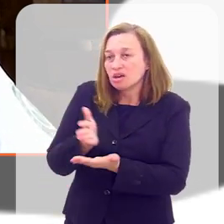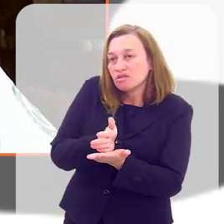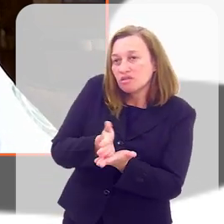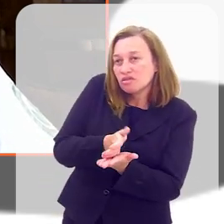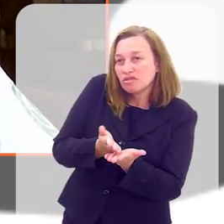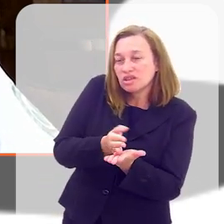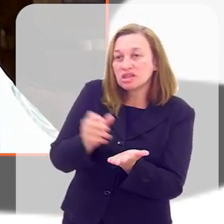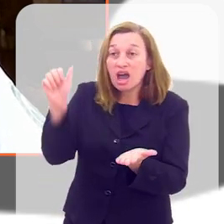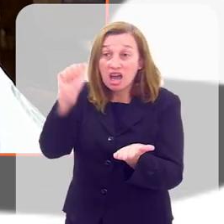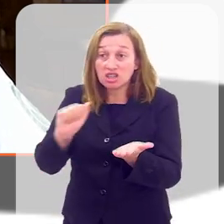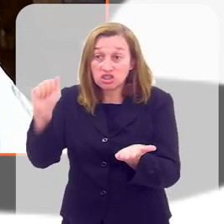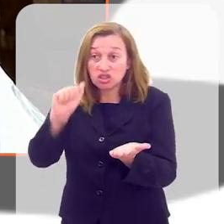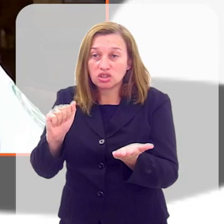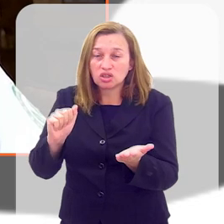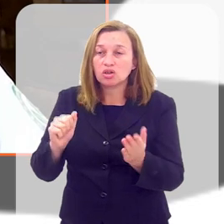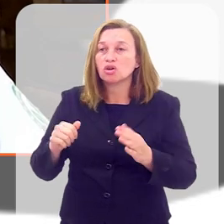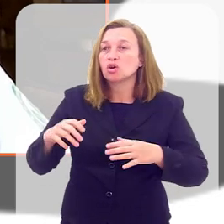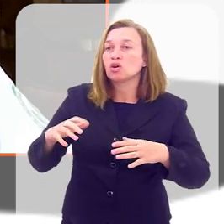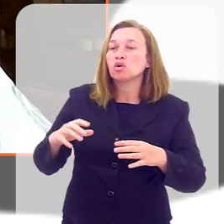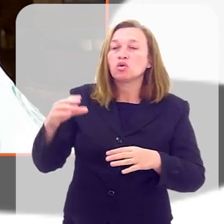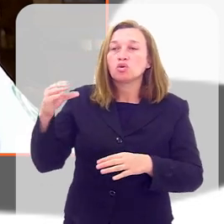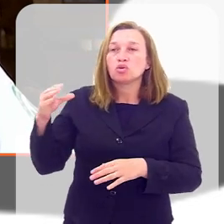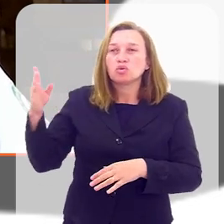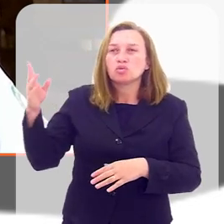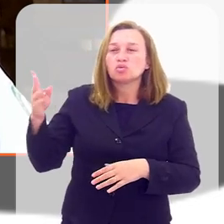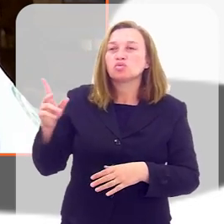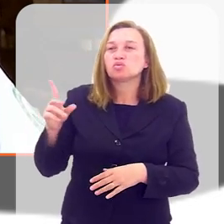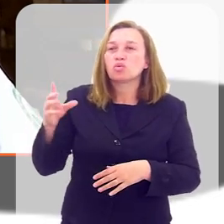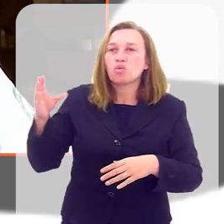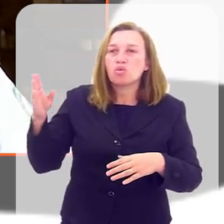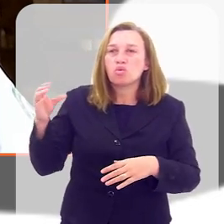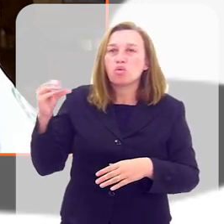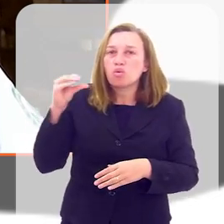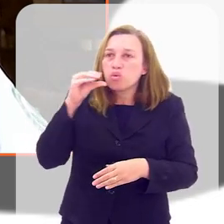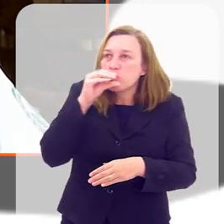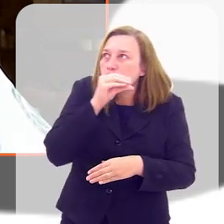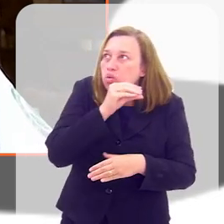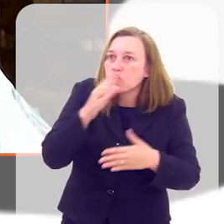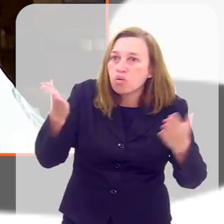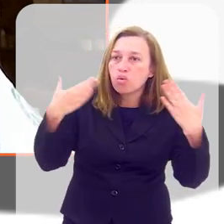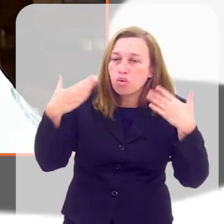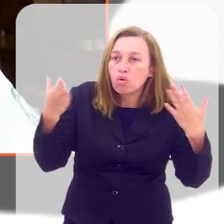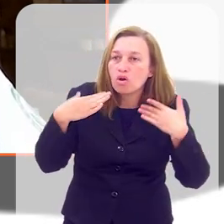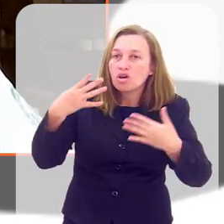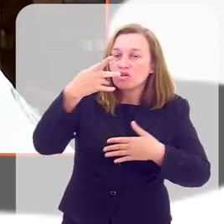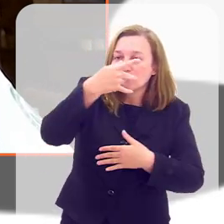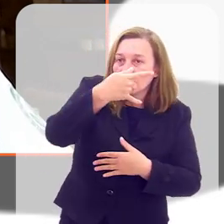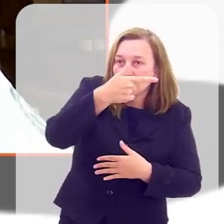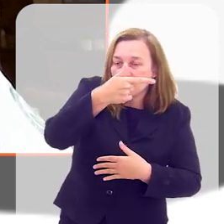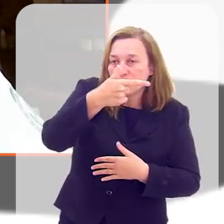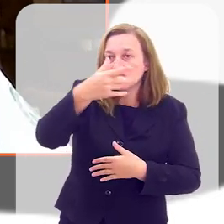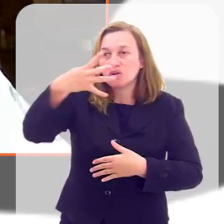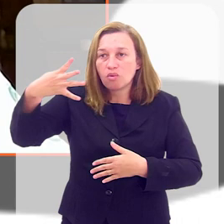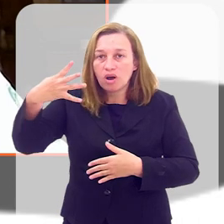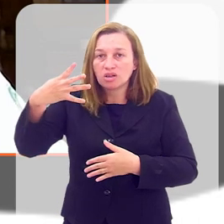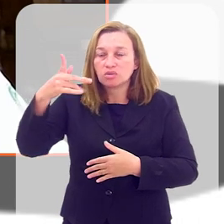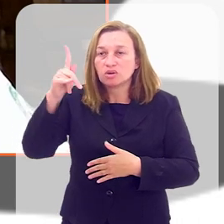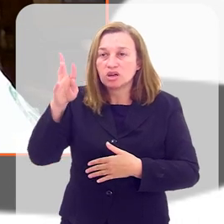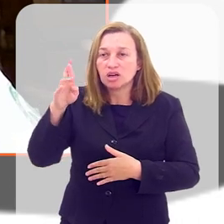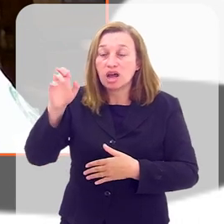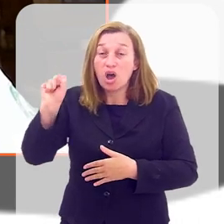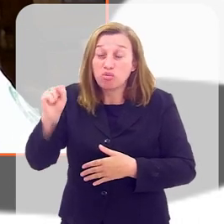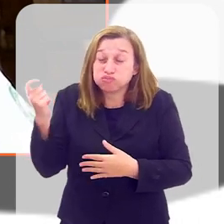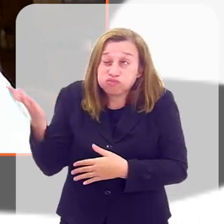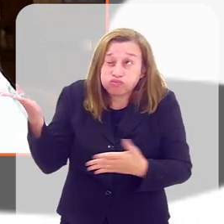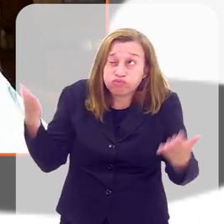do Rio Grande do Sul Argentina e é uma região que no verão chega a 44 graus 45 graus temperatura no inverno